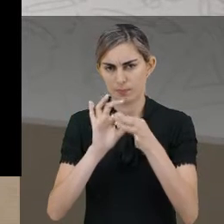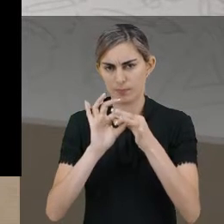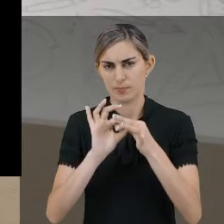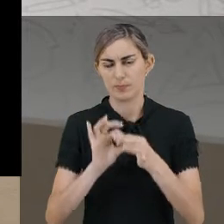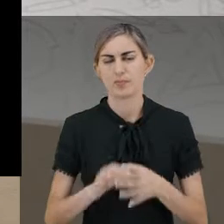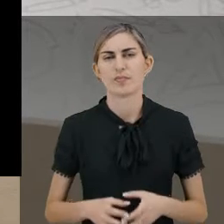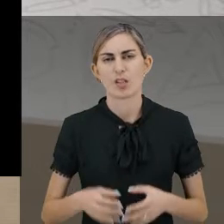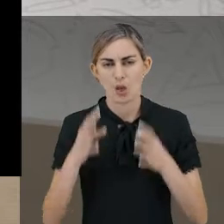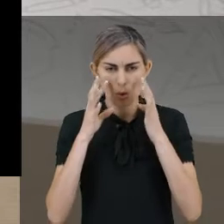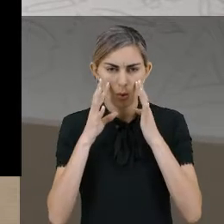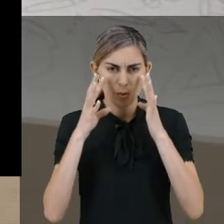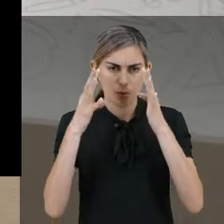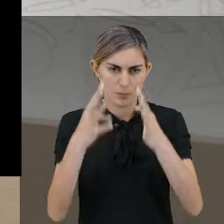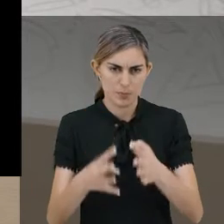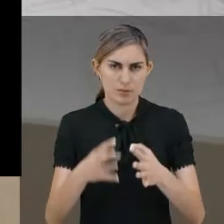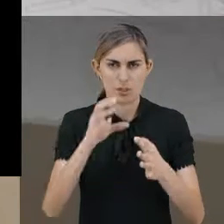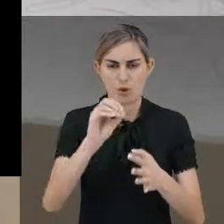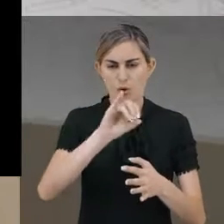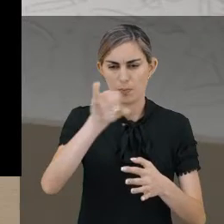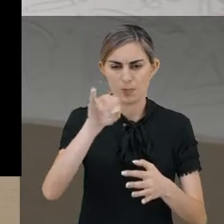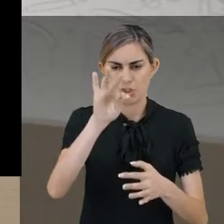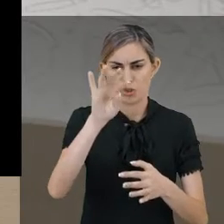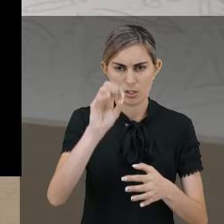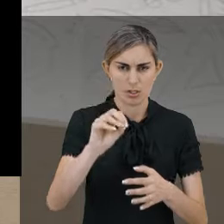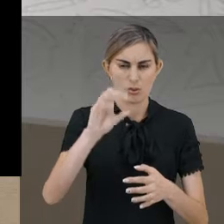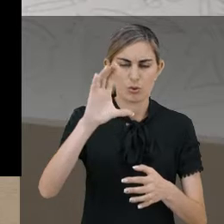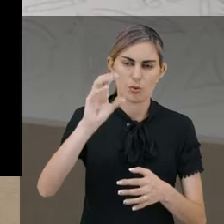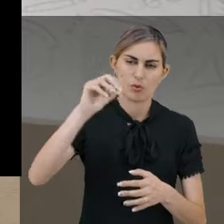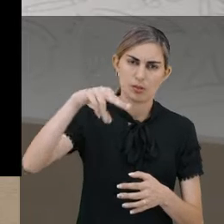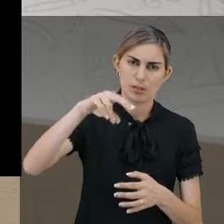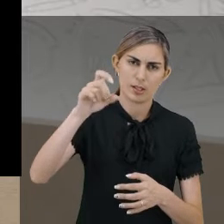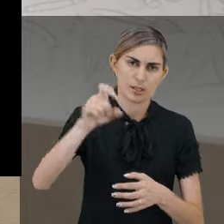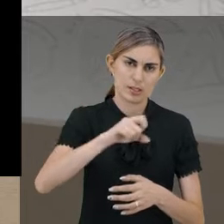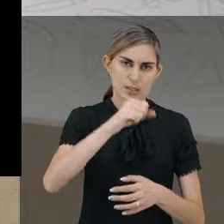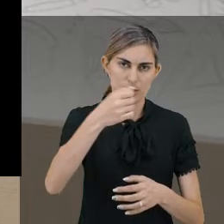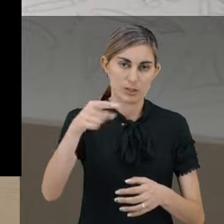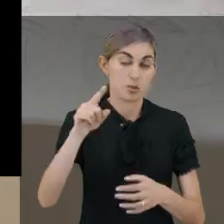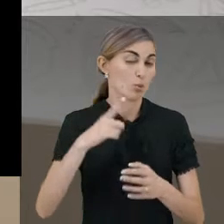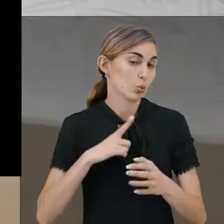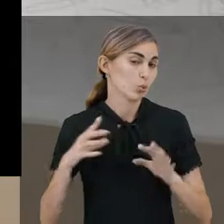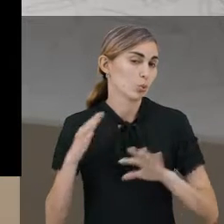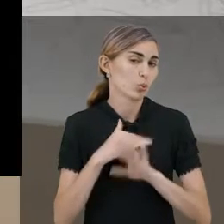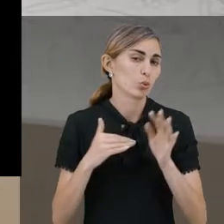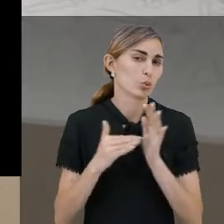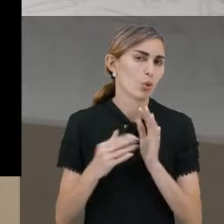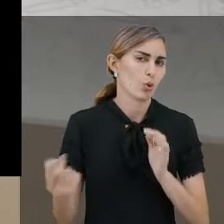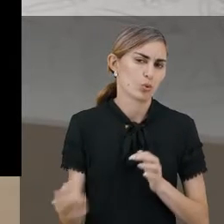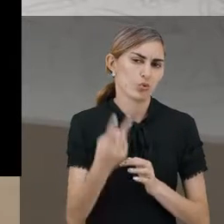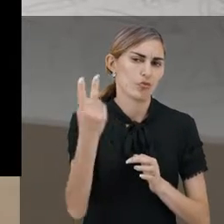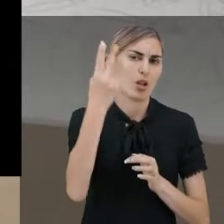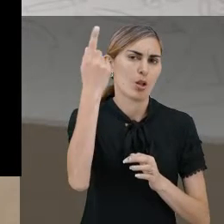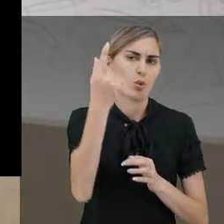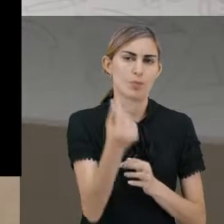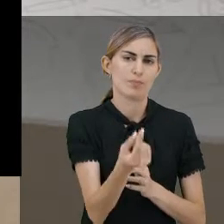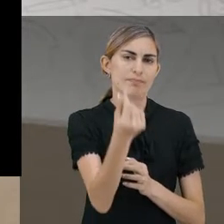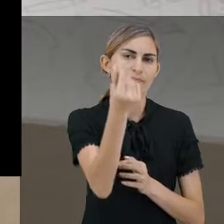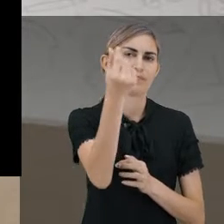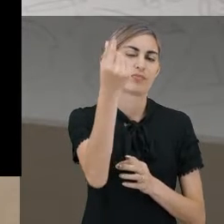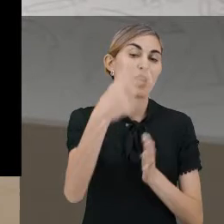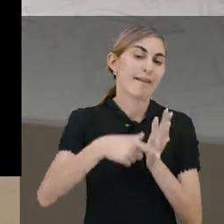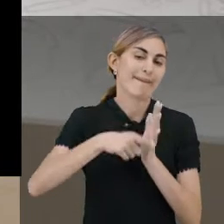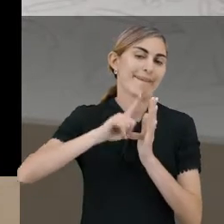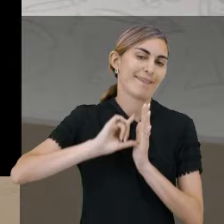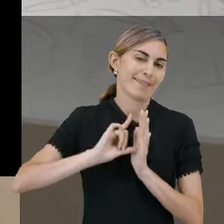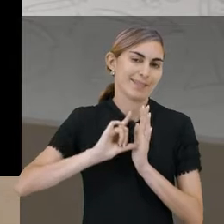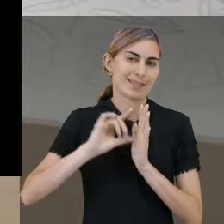conectar. Observe que o nosso objeto conexão ele vai receber todos os valores que foram